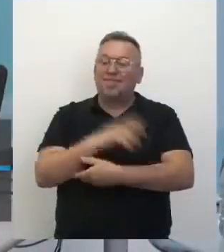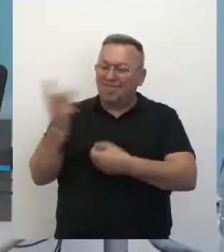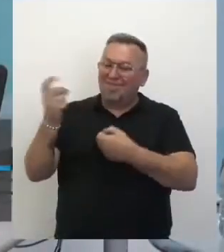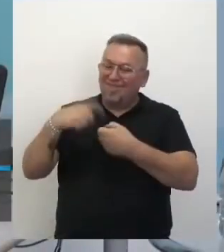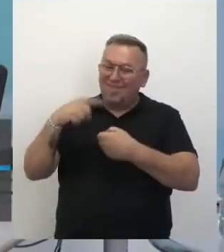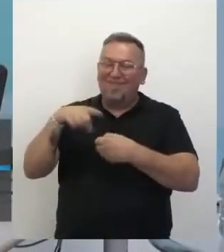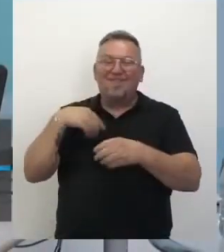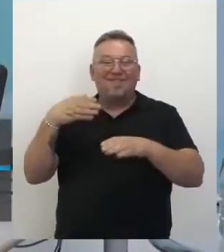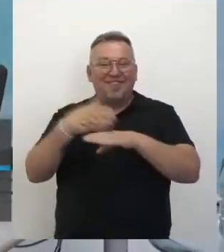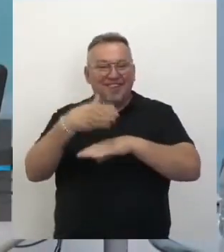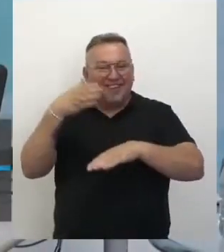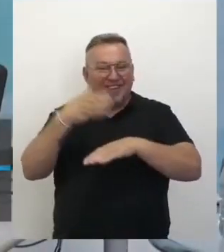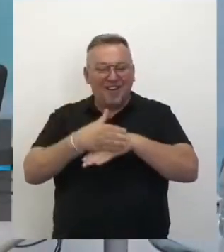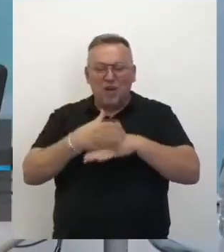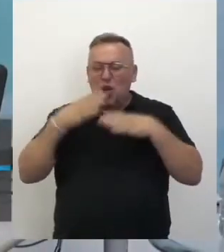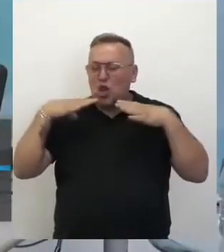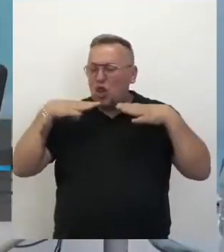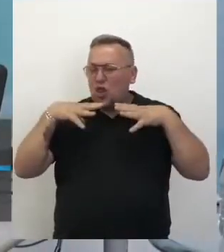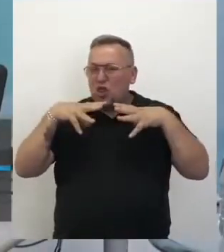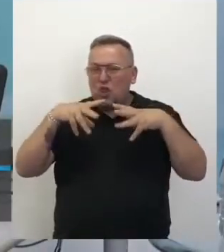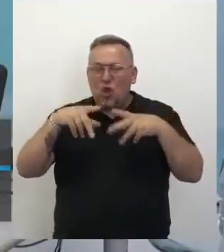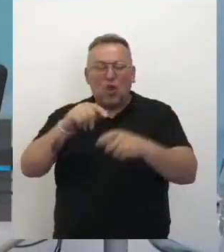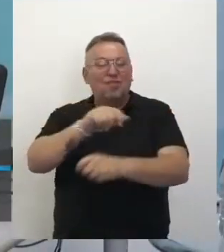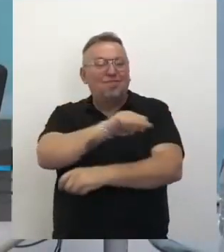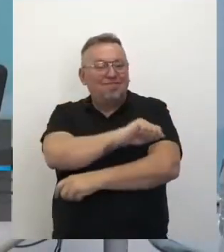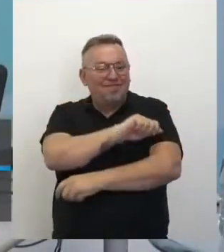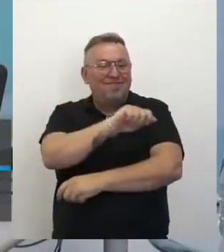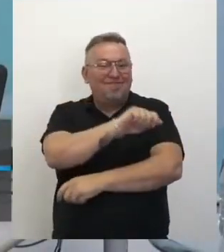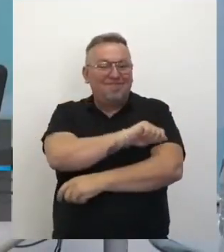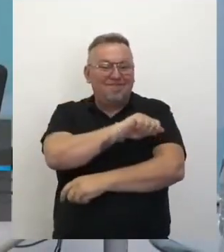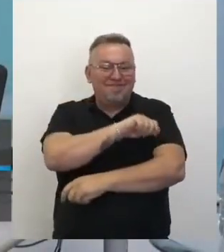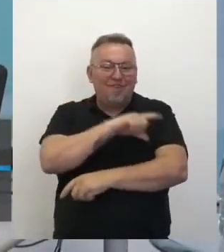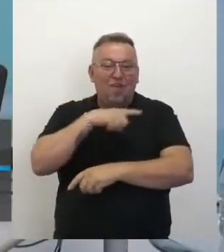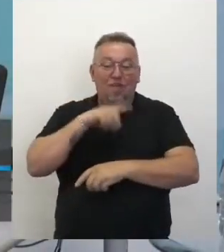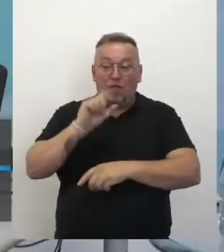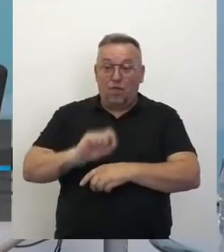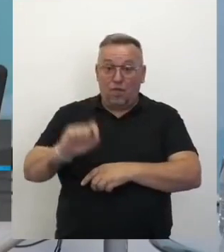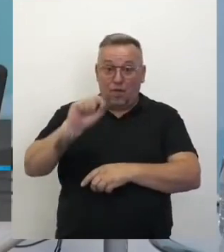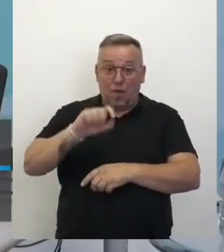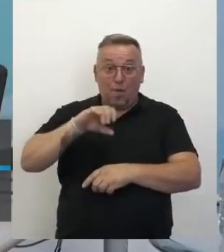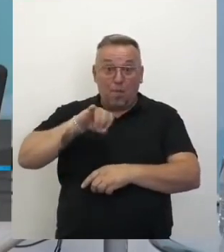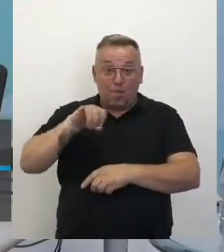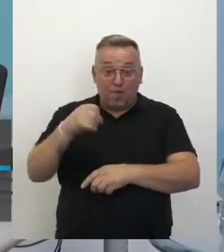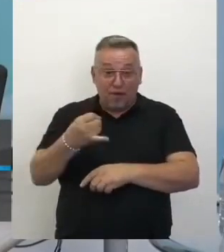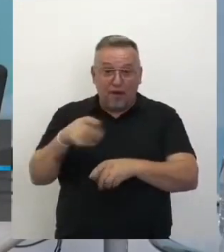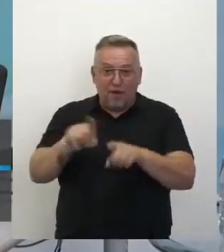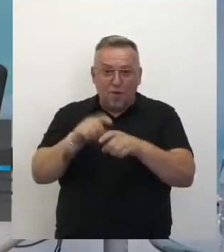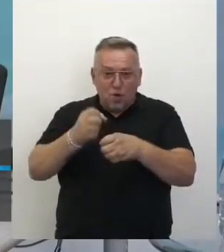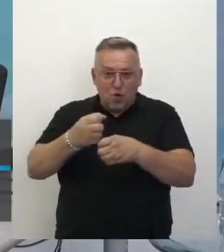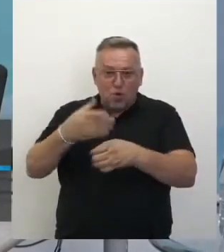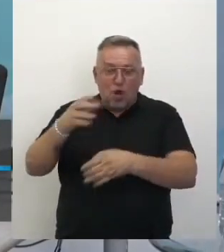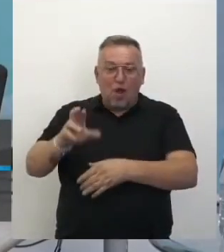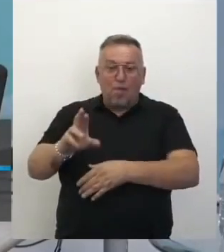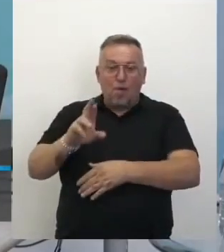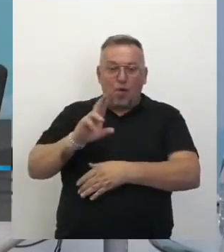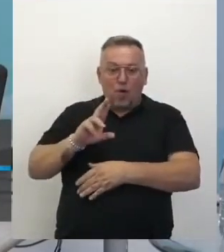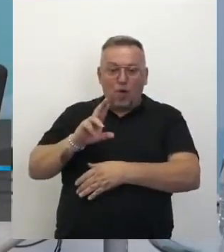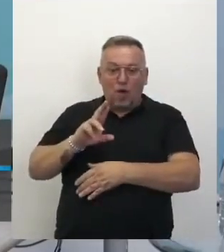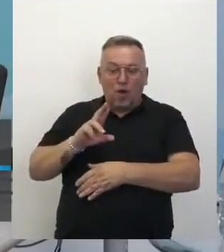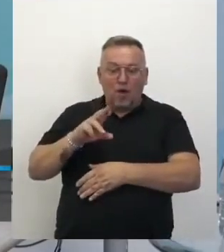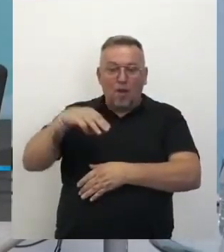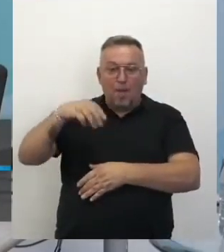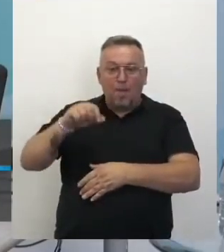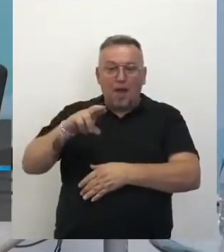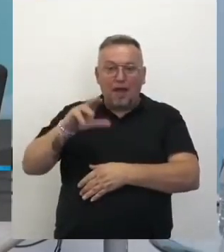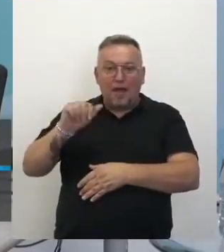Voltamos aí com a participação de todos os nossos alunos aí. E nós tivemos aí, ó, já quero aproveitar, acabou de subir aqui a resposta da aluna